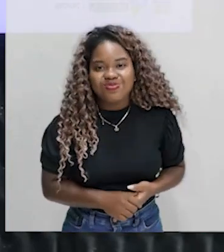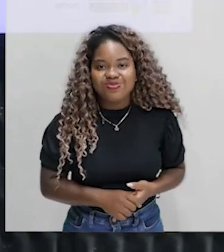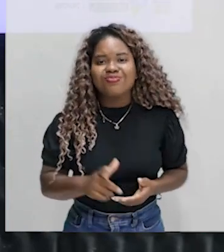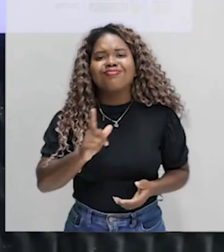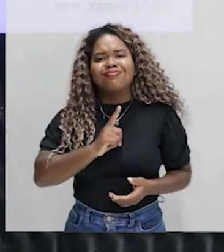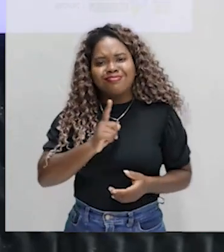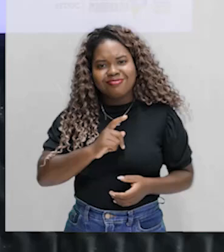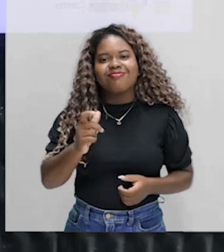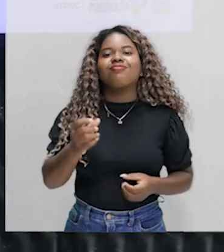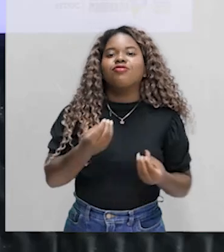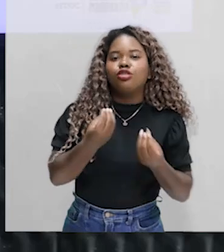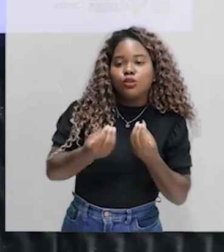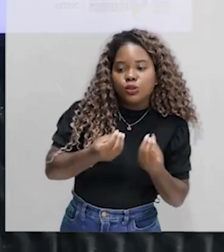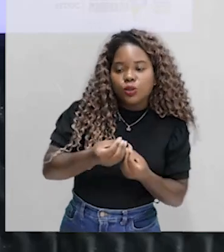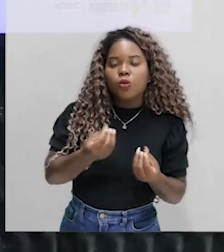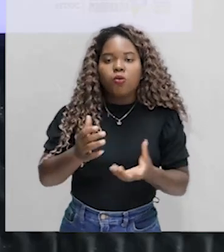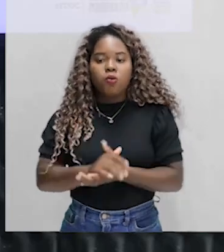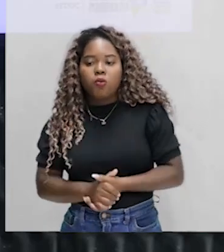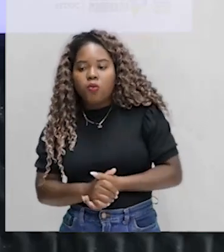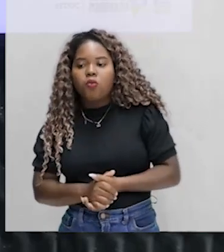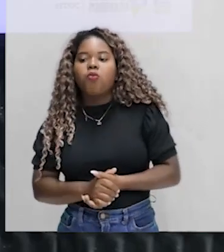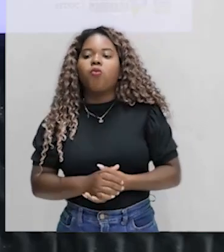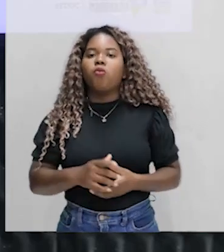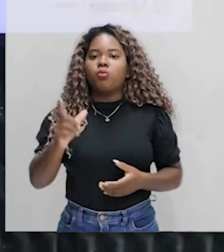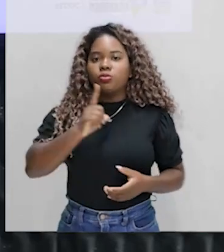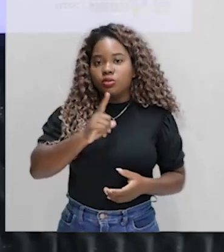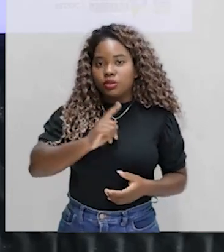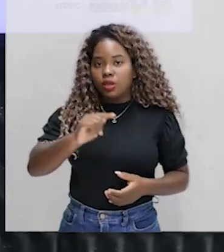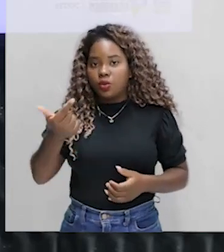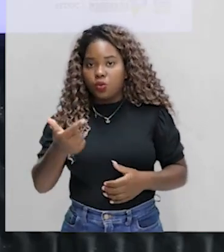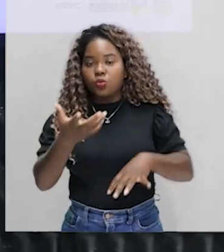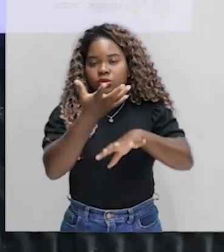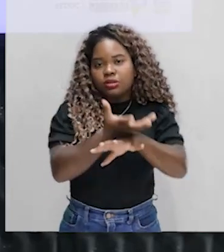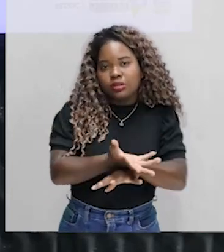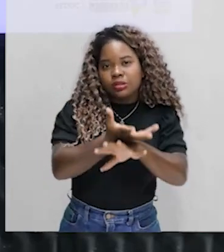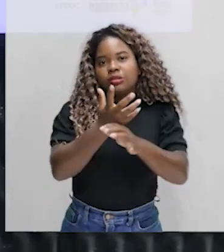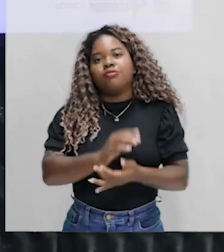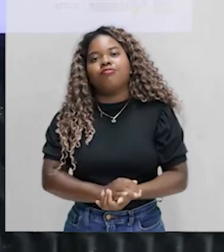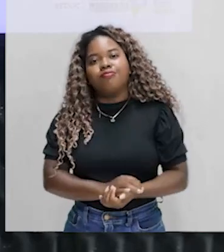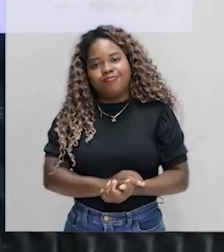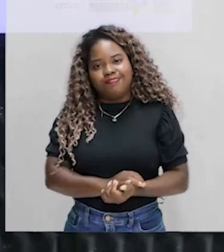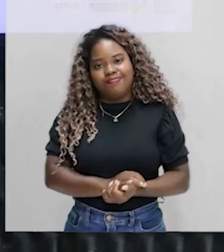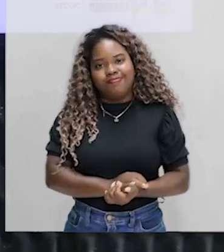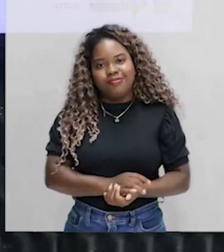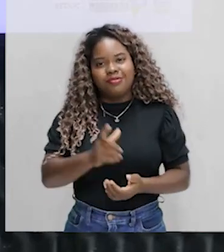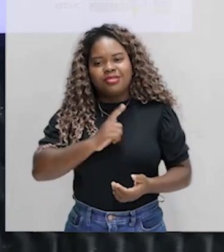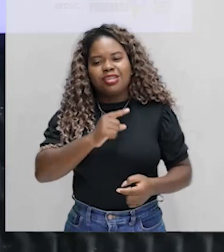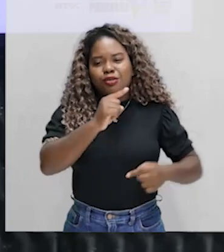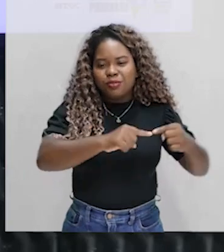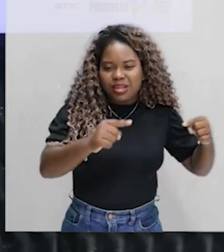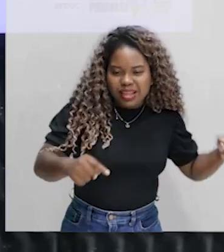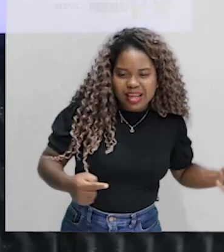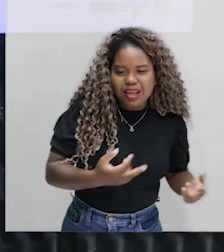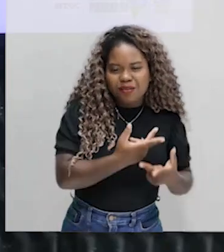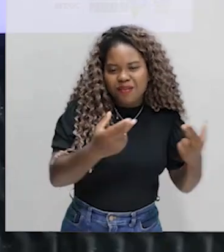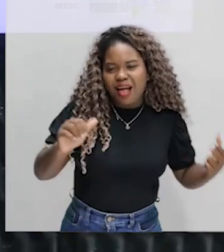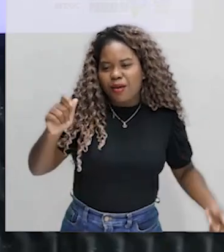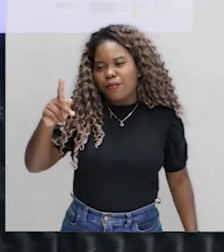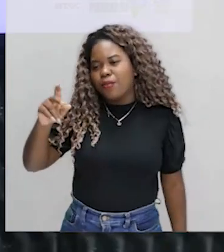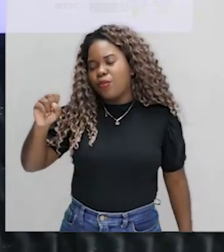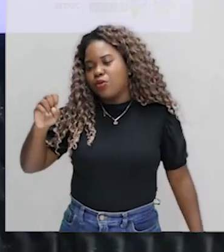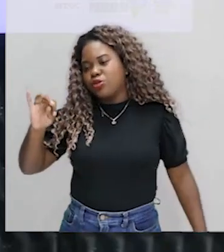tem acesso, tá, a outras atividades para reforçar esse conhecimento. Apostilas,